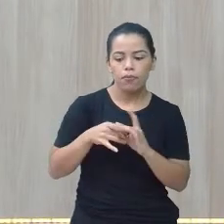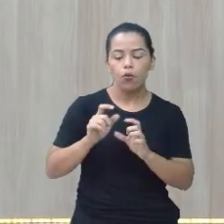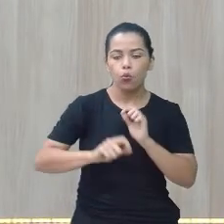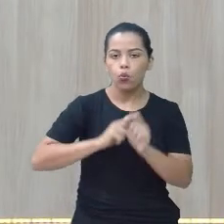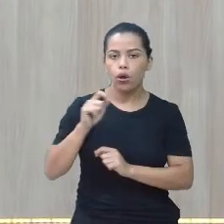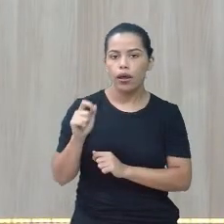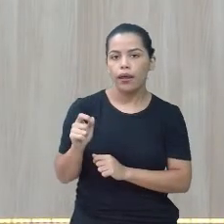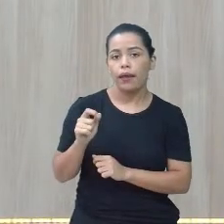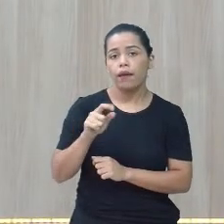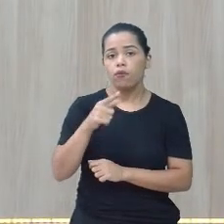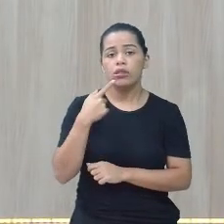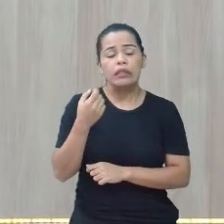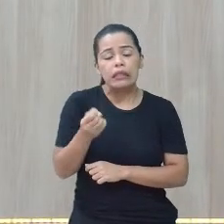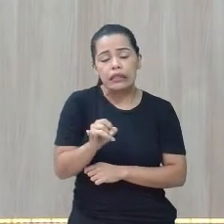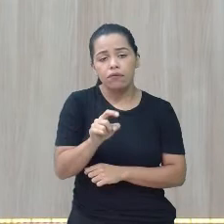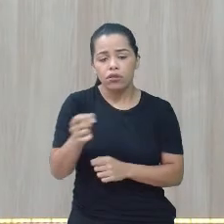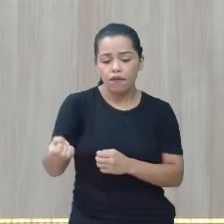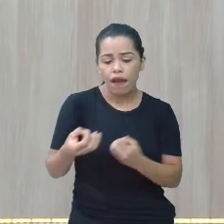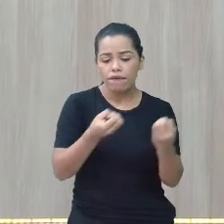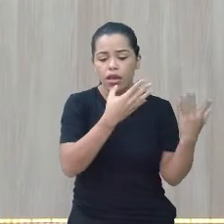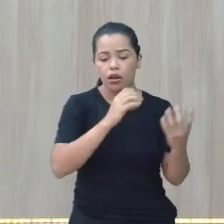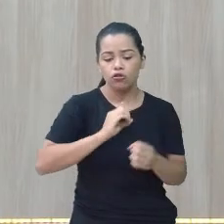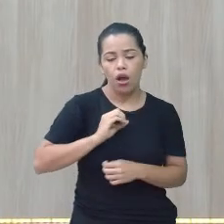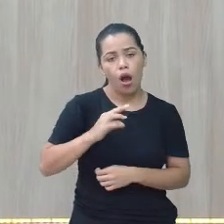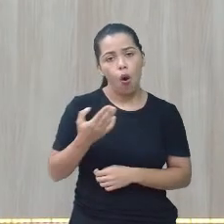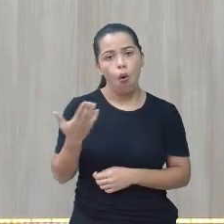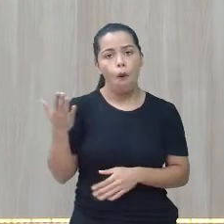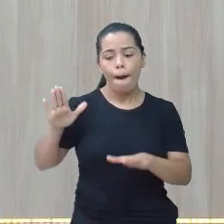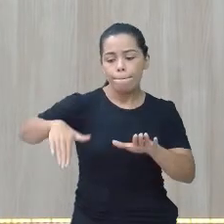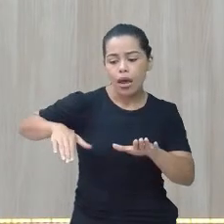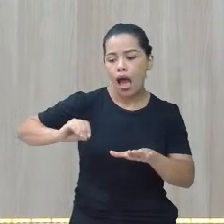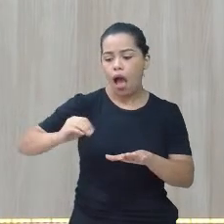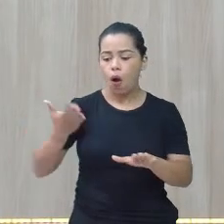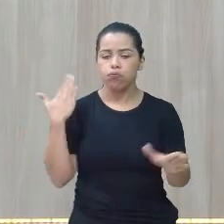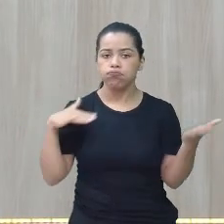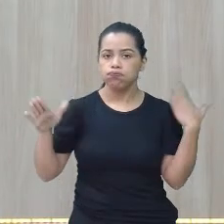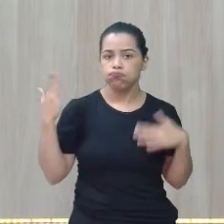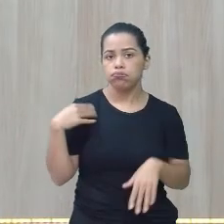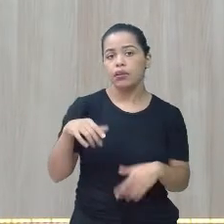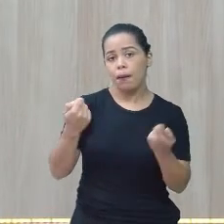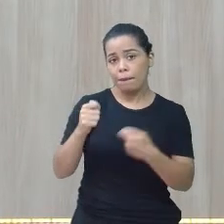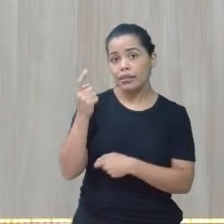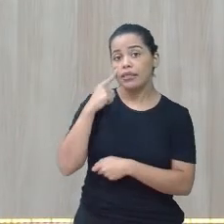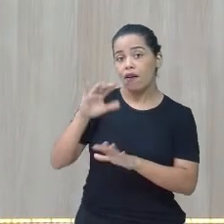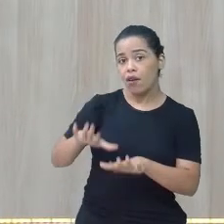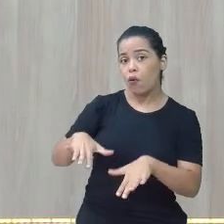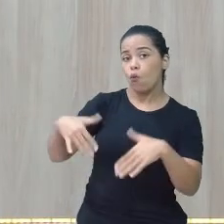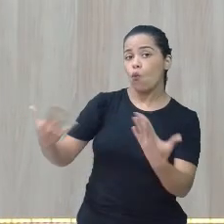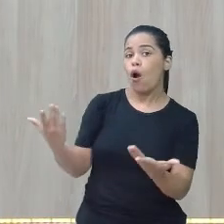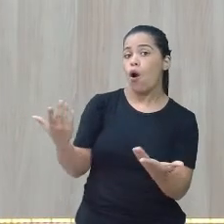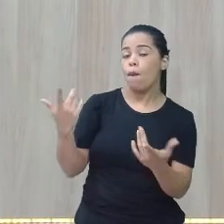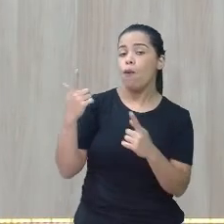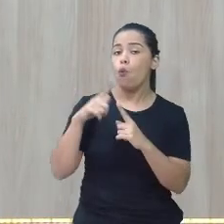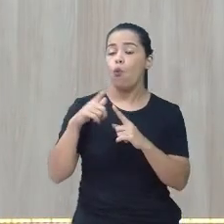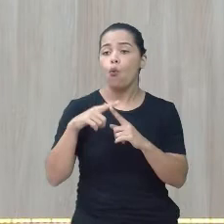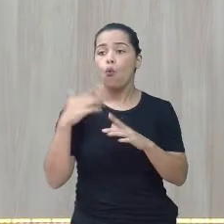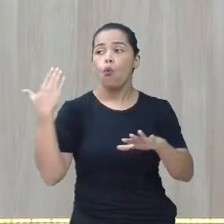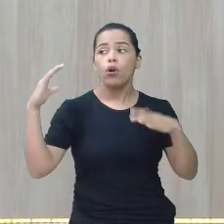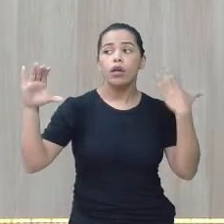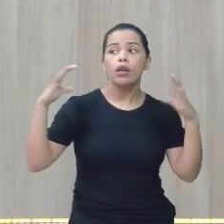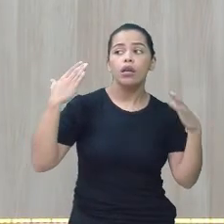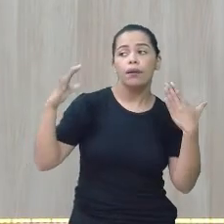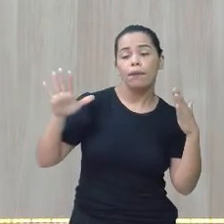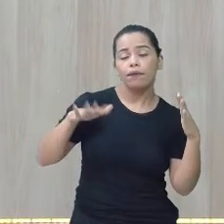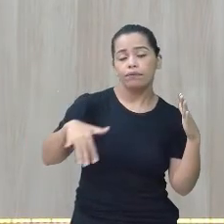você vai viajar, se você vai passear, se você vai à praia, você dá uma olhada na previsão do tempo, ou simplesmente vai à escola, vai